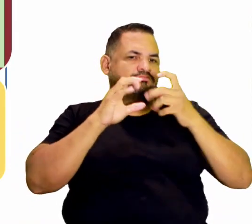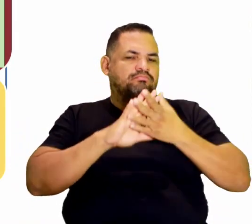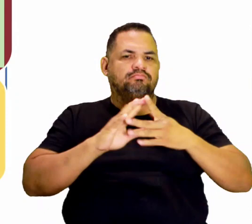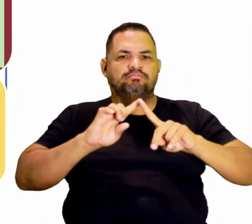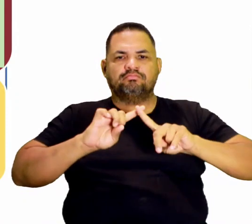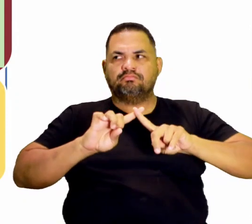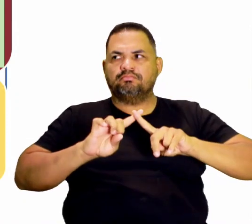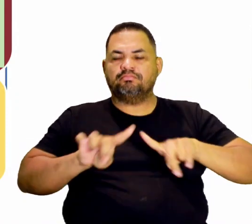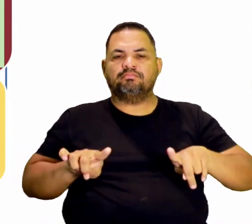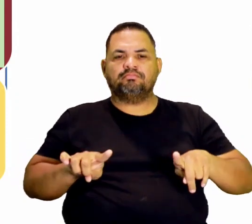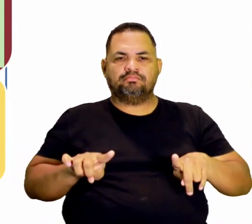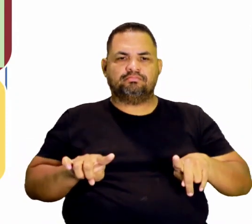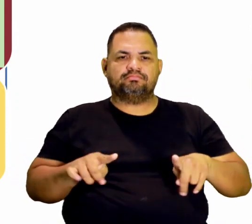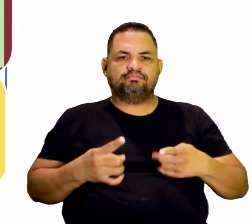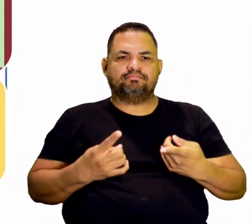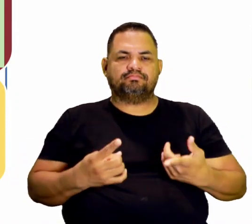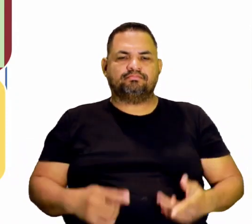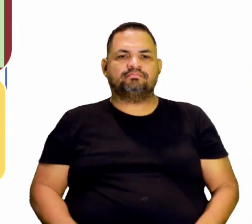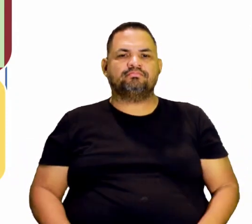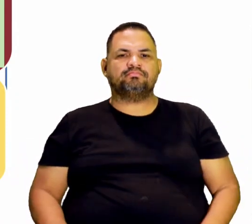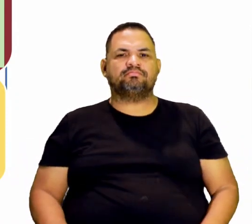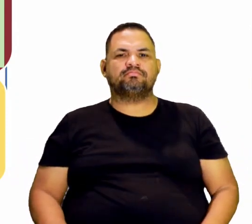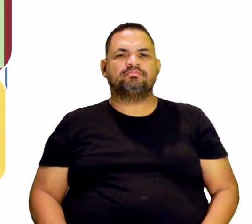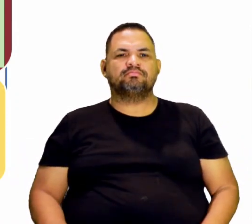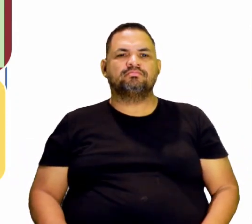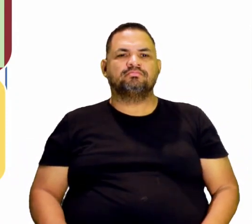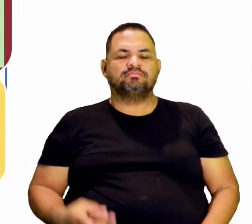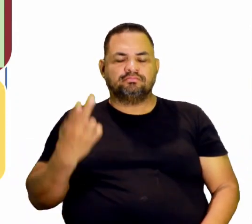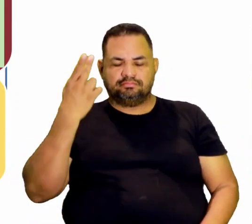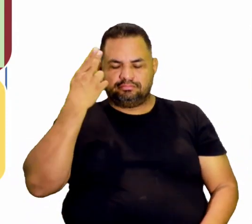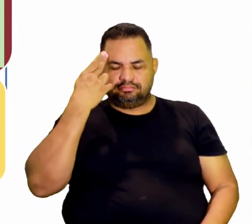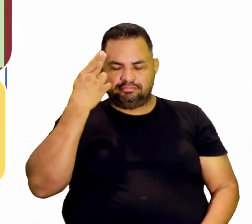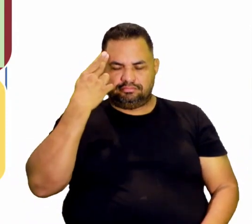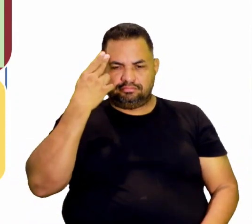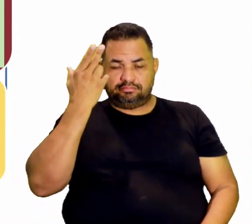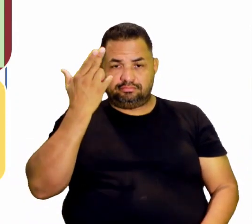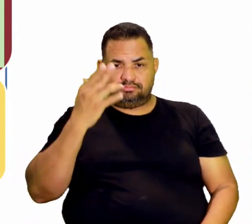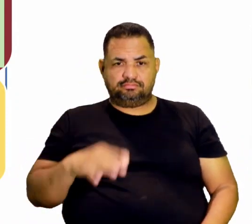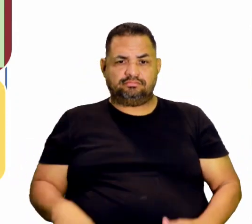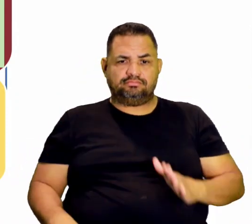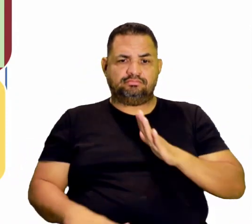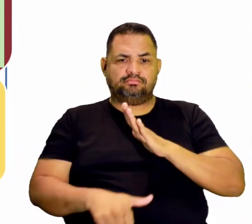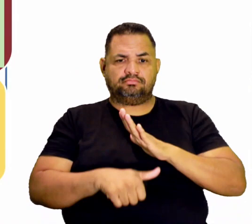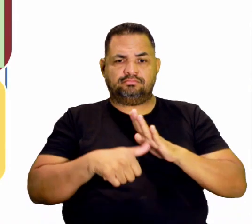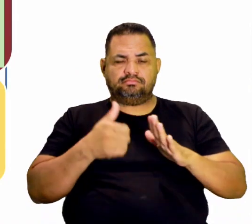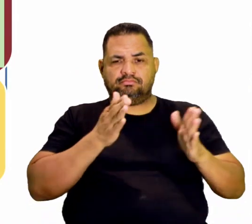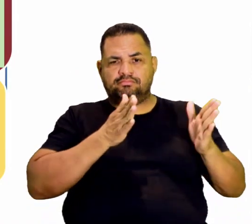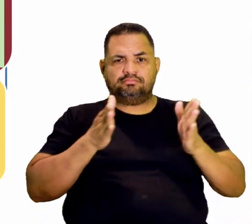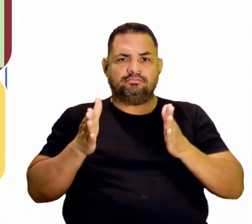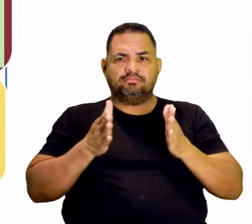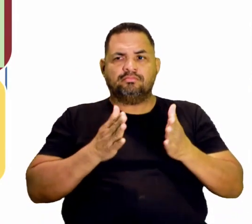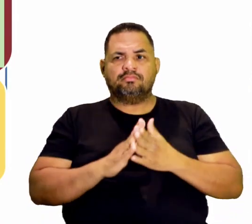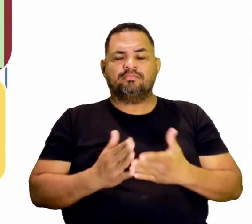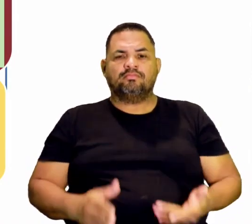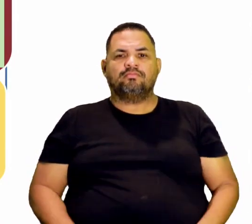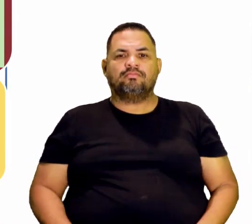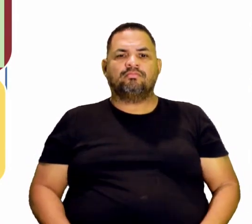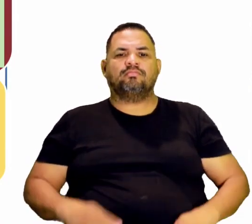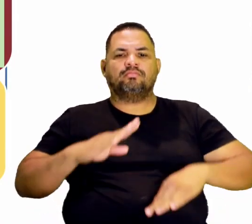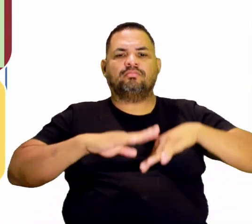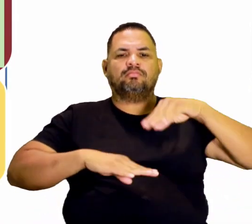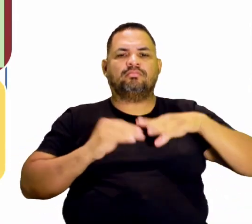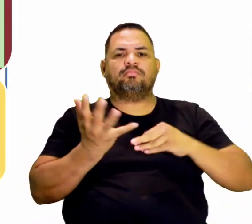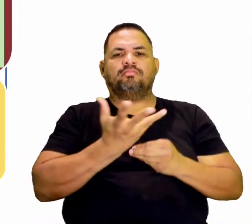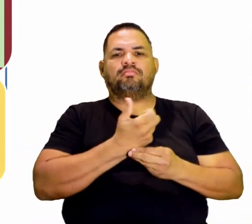fotografia. Então, normalmente, né, nesse primeiro período aí, os